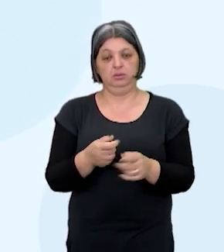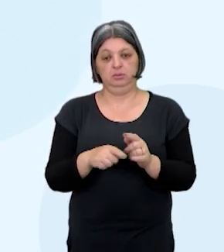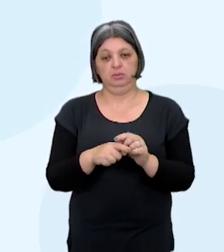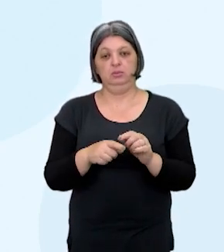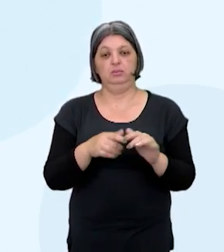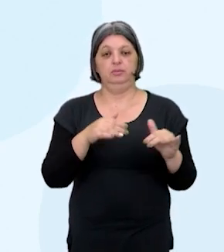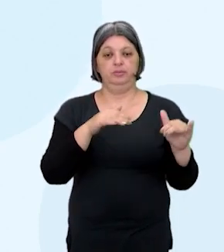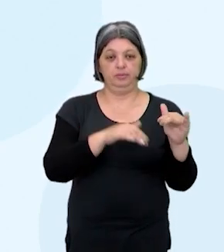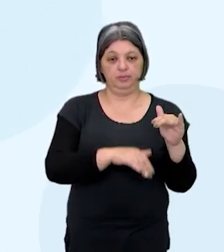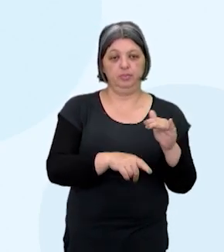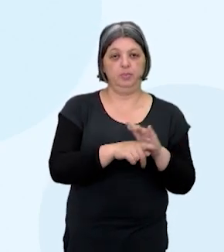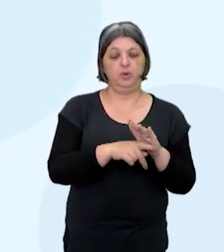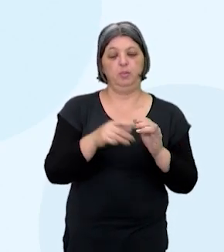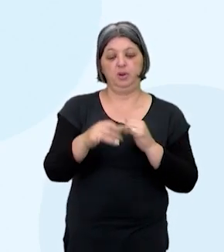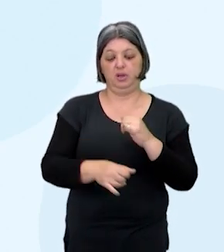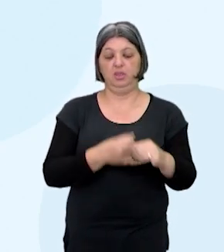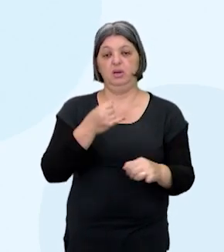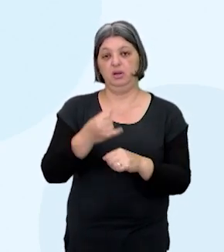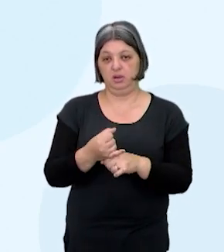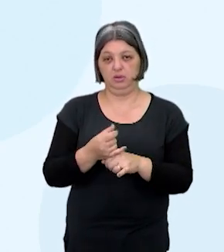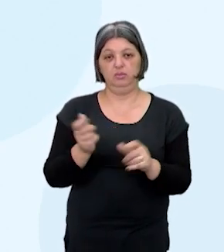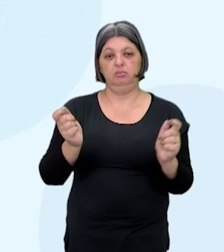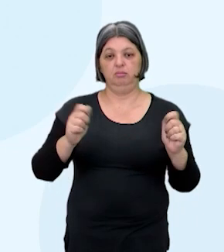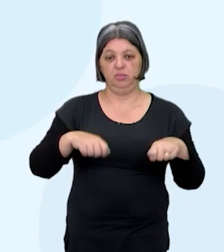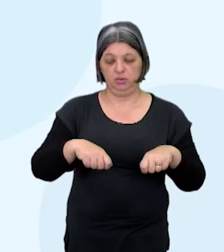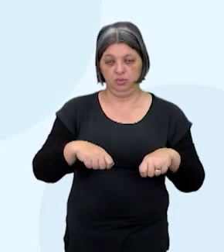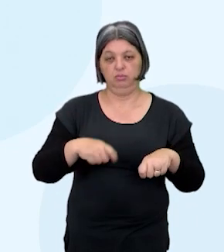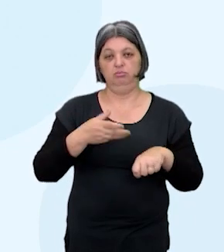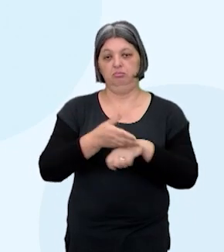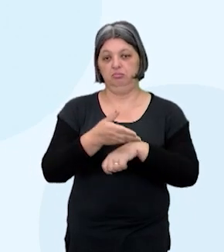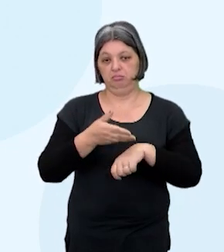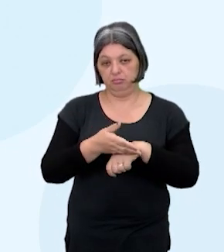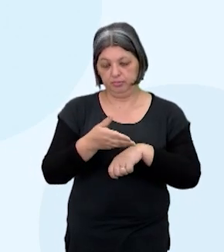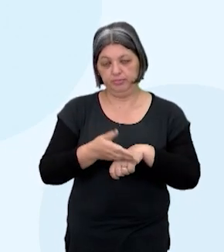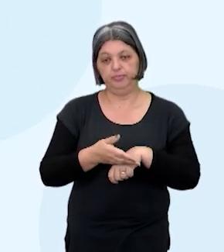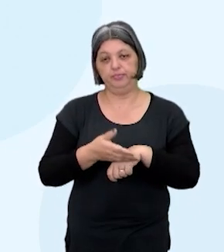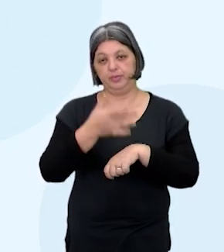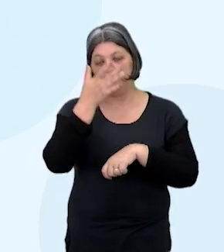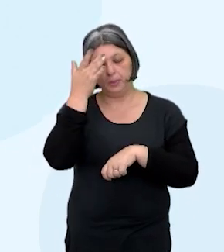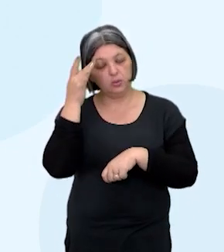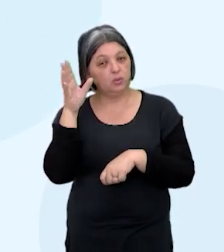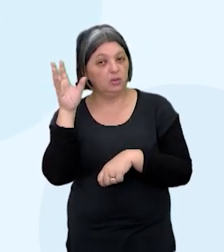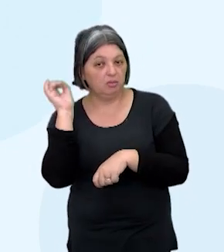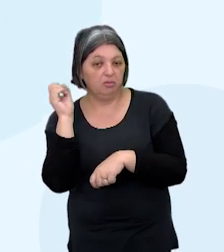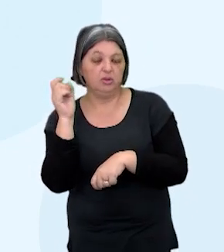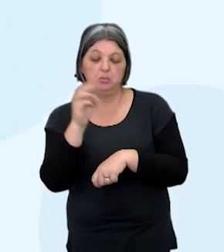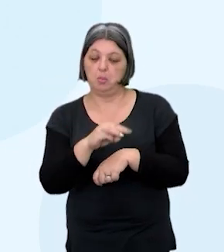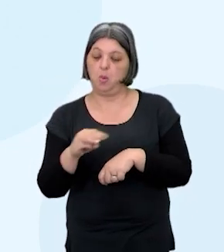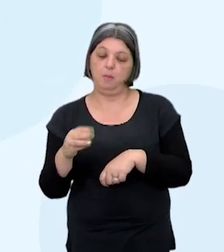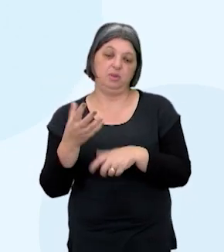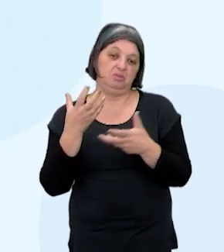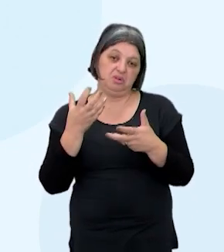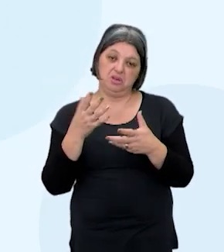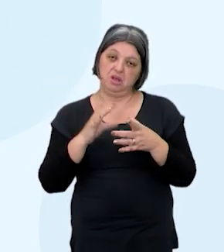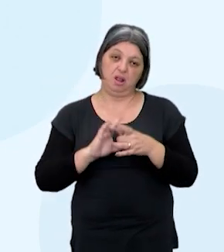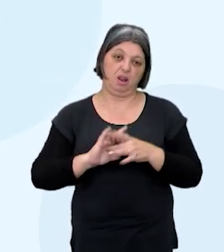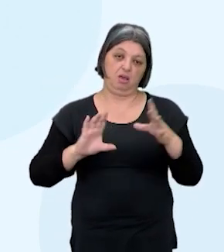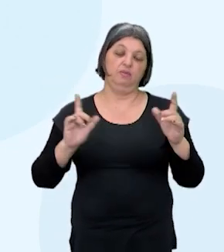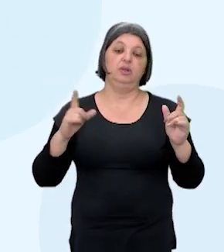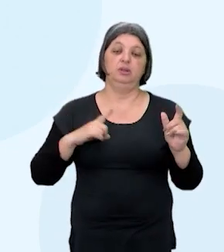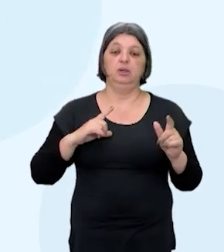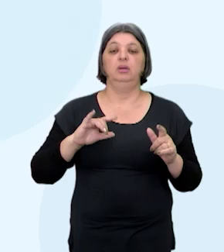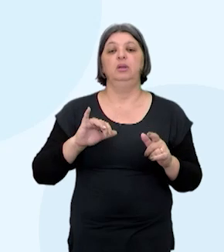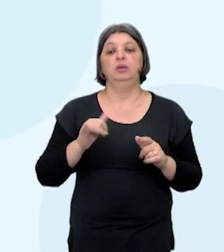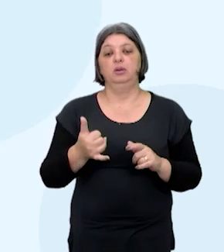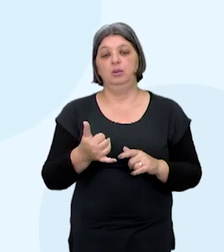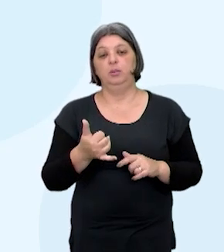em um servidor na internet, podendo ser acessados pelo ouvinte no momento em que desejar, tem ainda a vantagem de